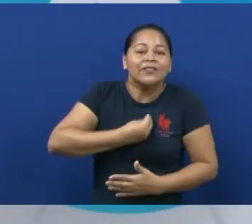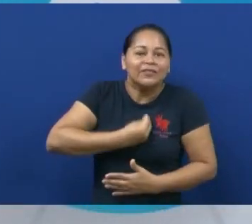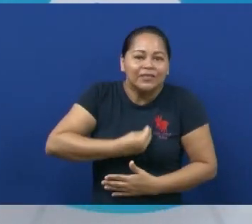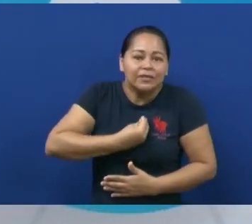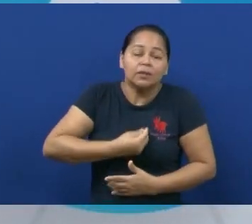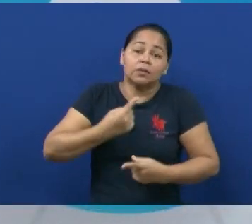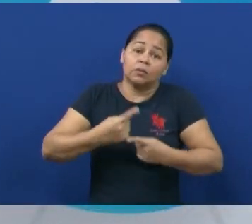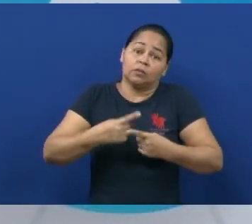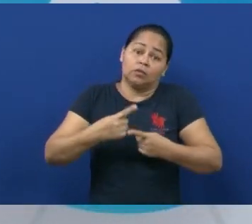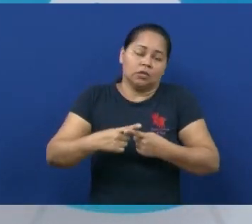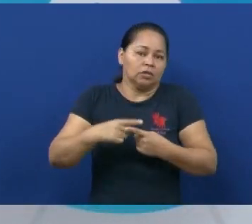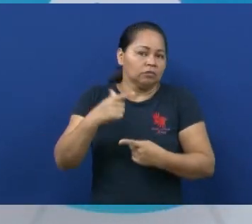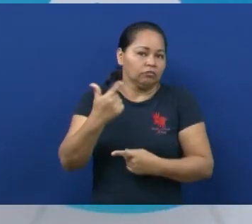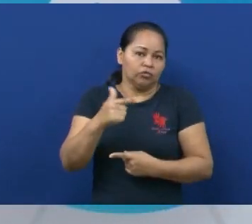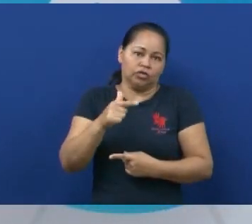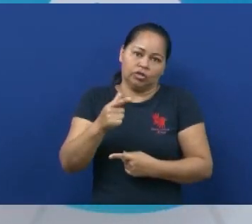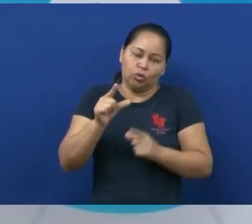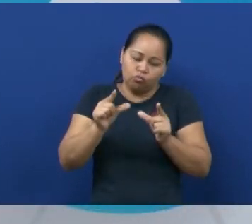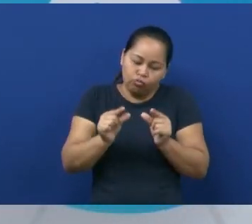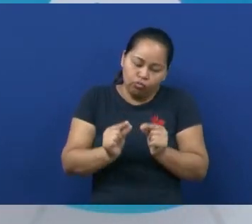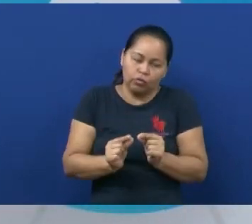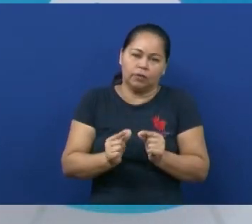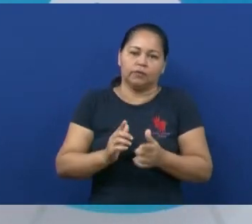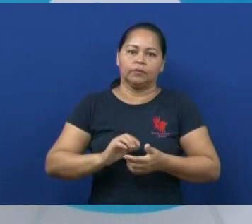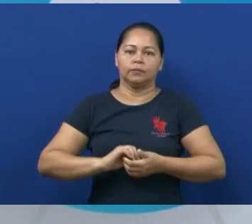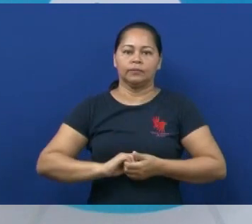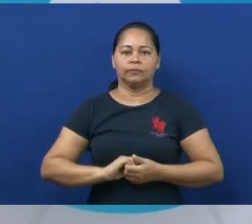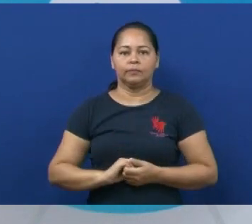já estavam em extinção.